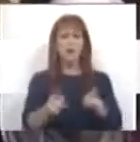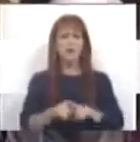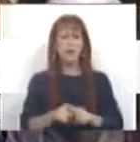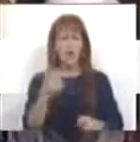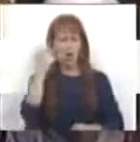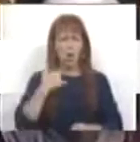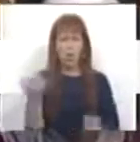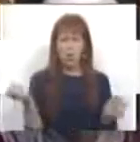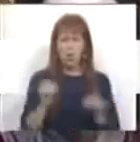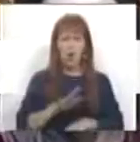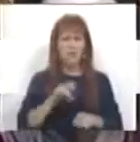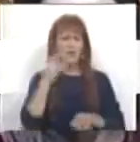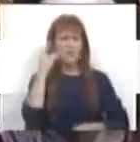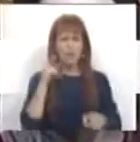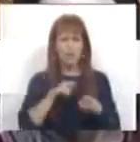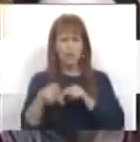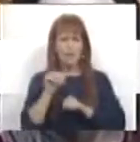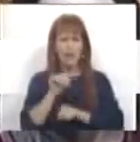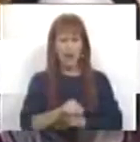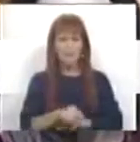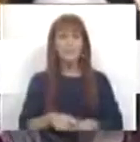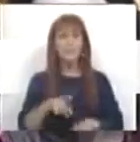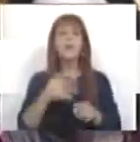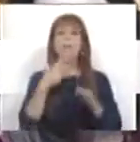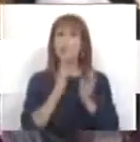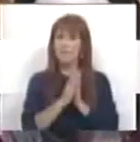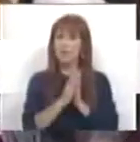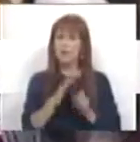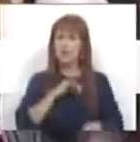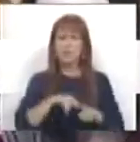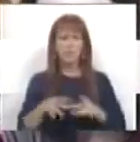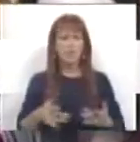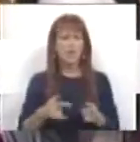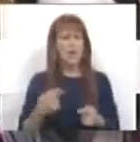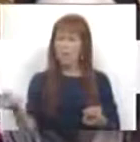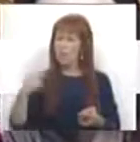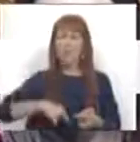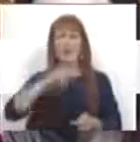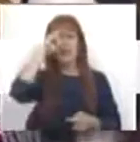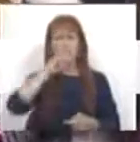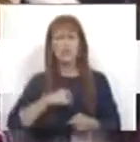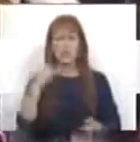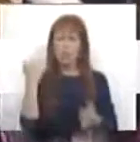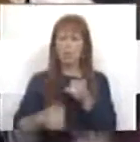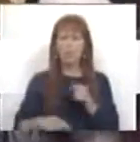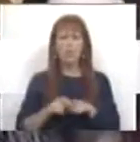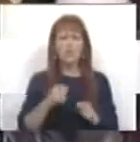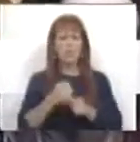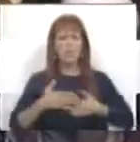a desonra sobre a vida política. E, por favor, Sr. Deputado, não venha invocar o risco